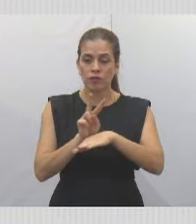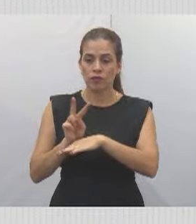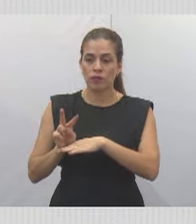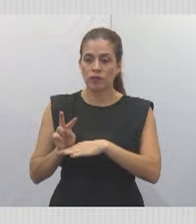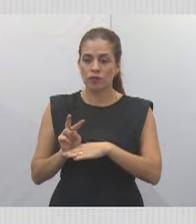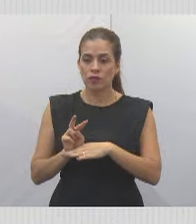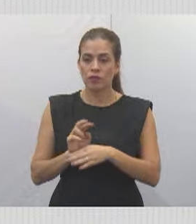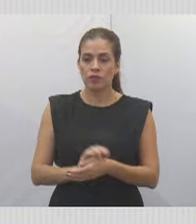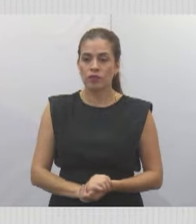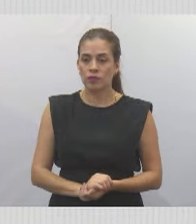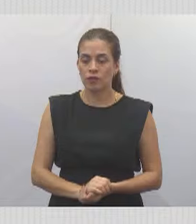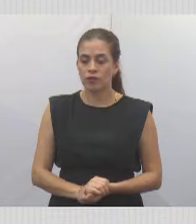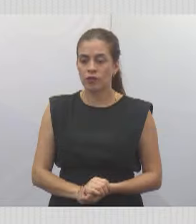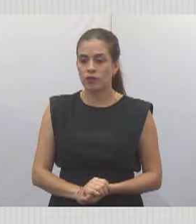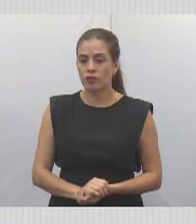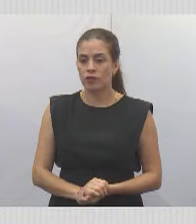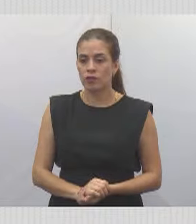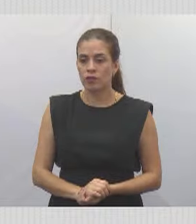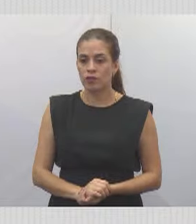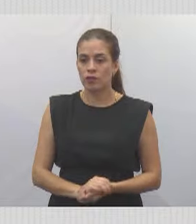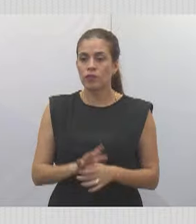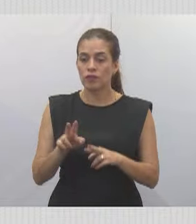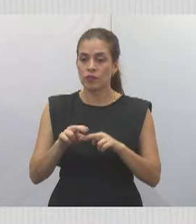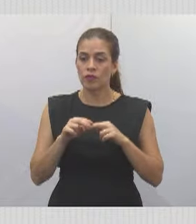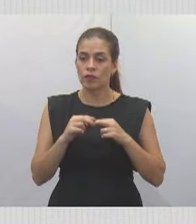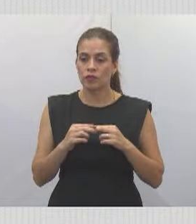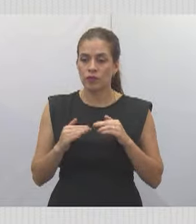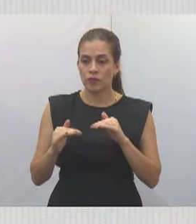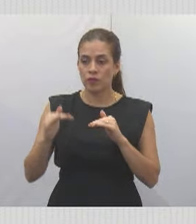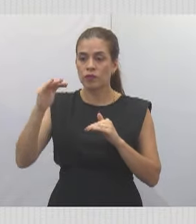atenção básica a partir de atendimento em grupo. Por isso, desse incremento de